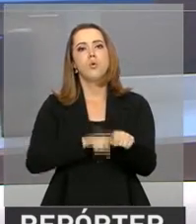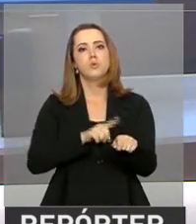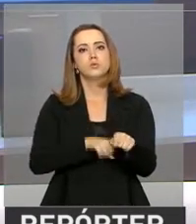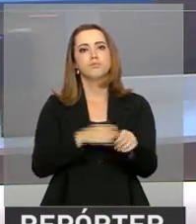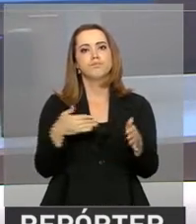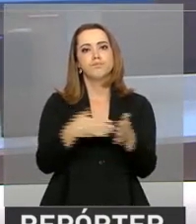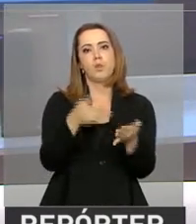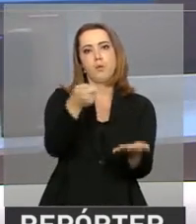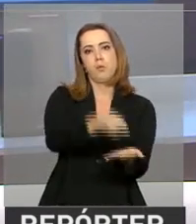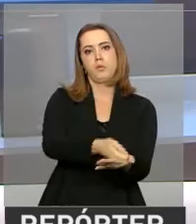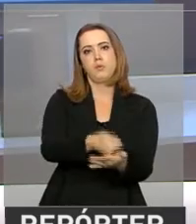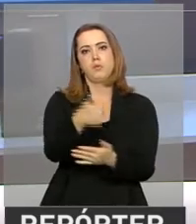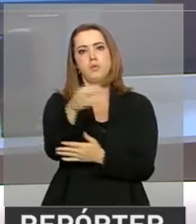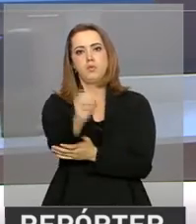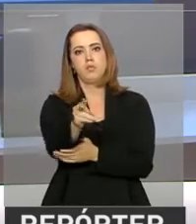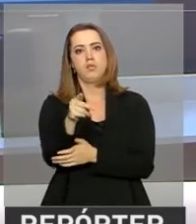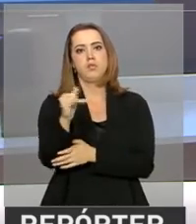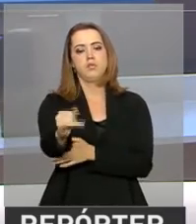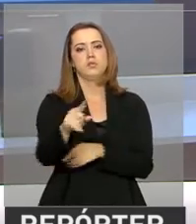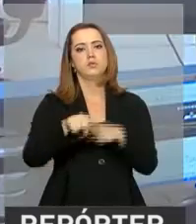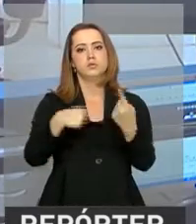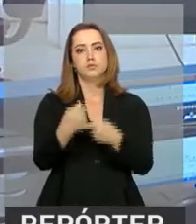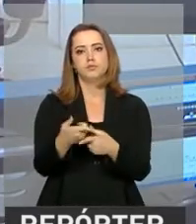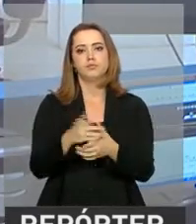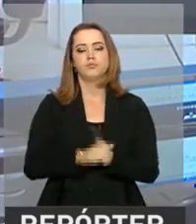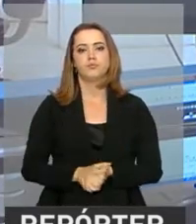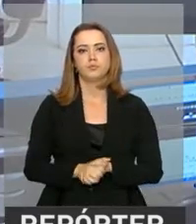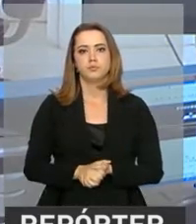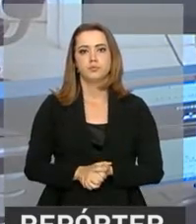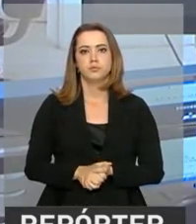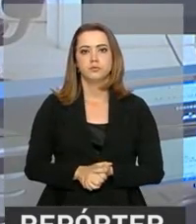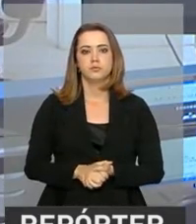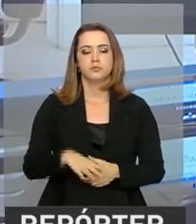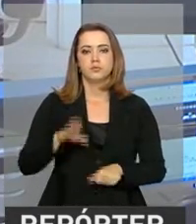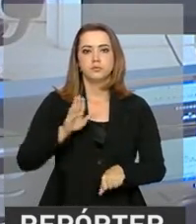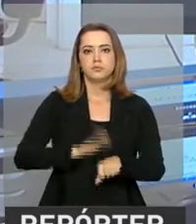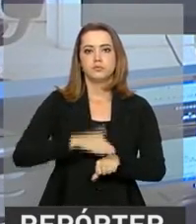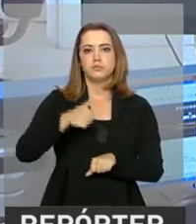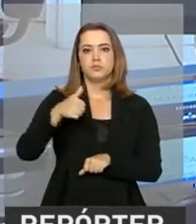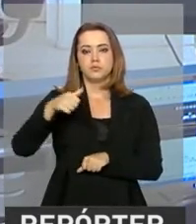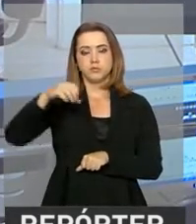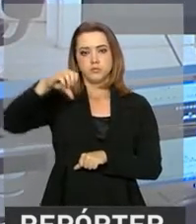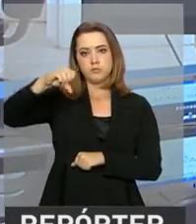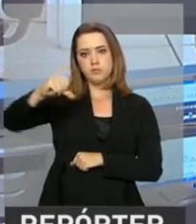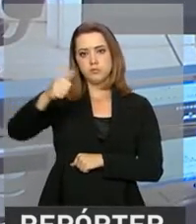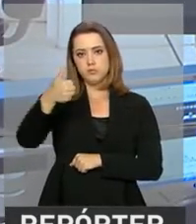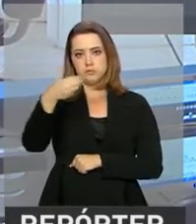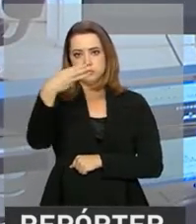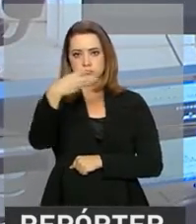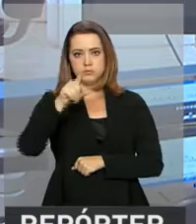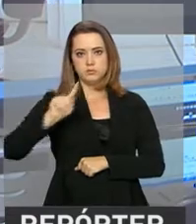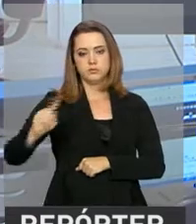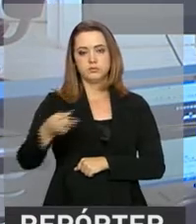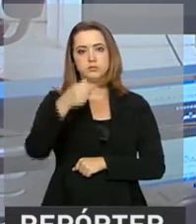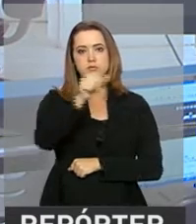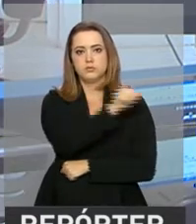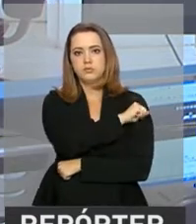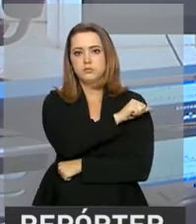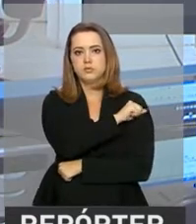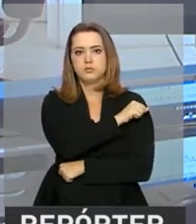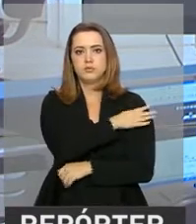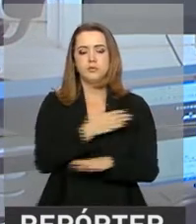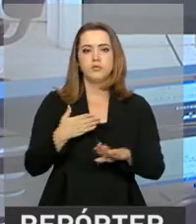até 10 dias após seu término. Mais de 913 mil alunos participaram